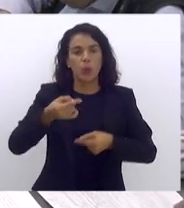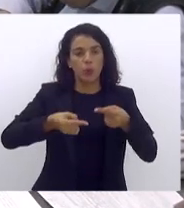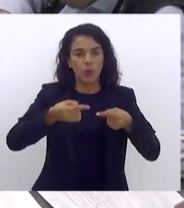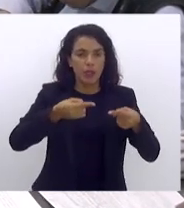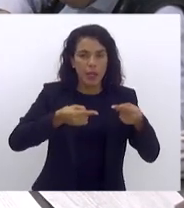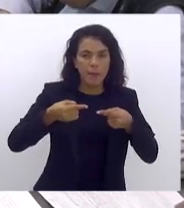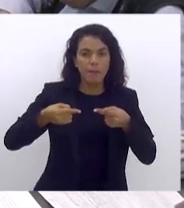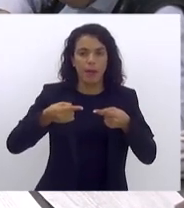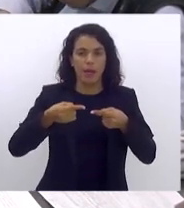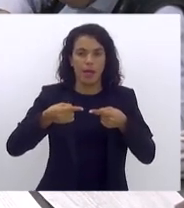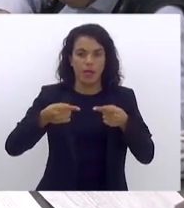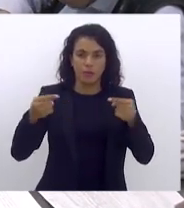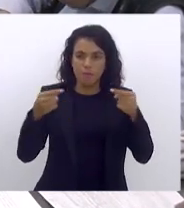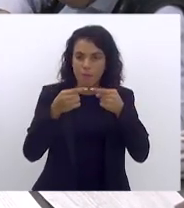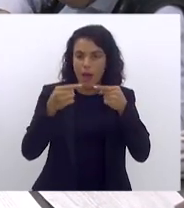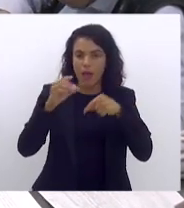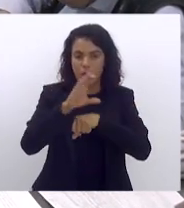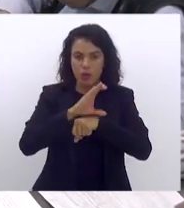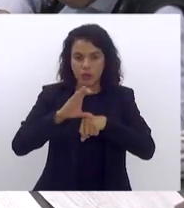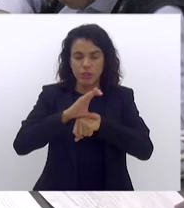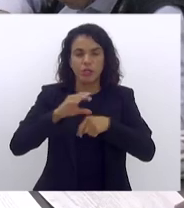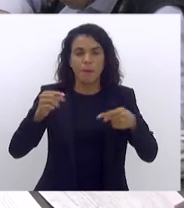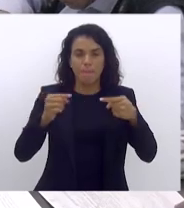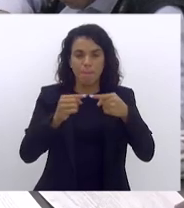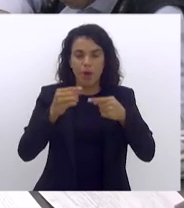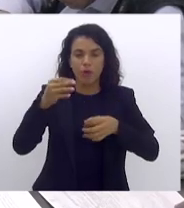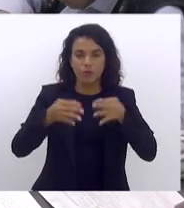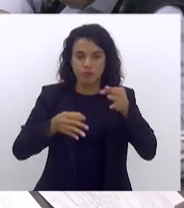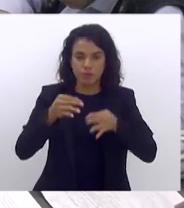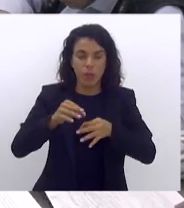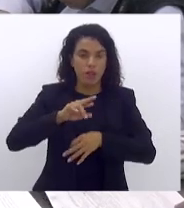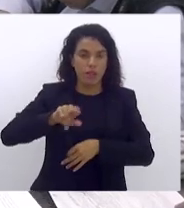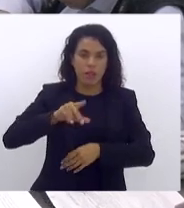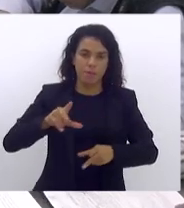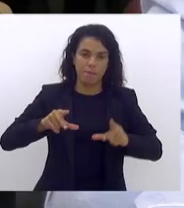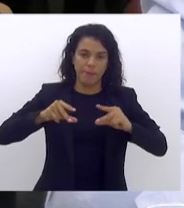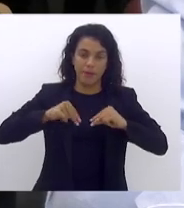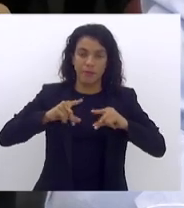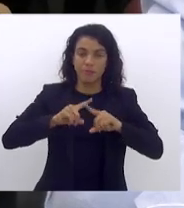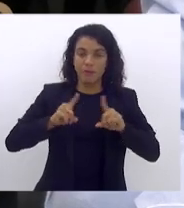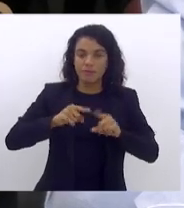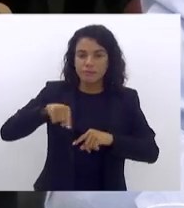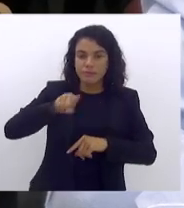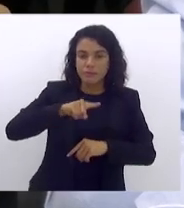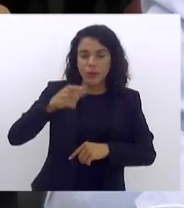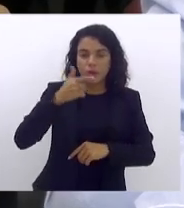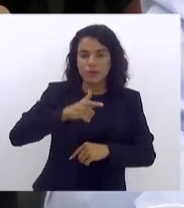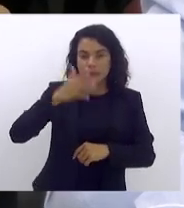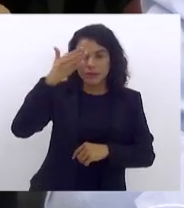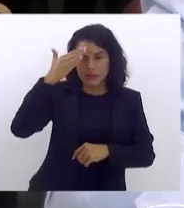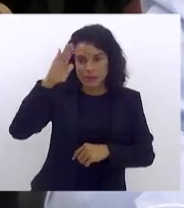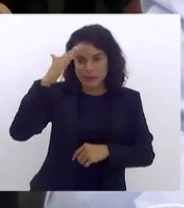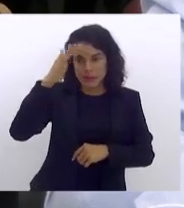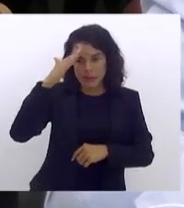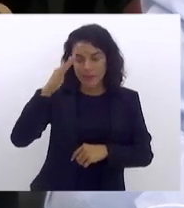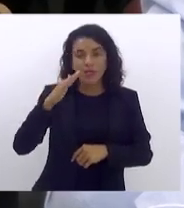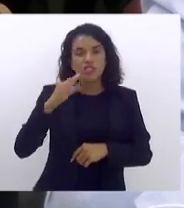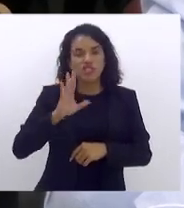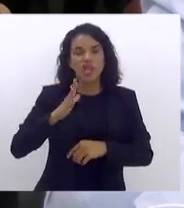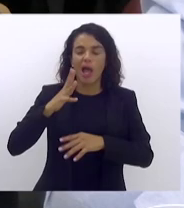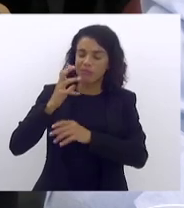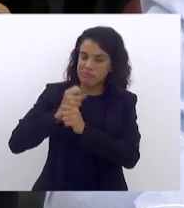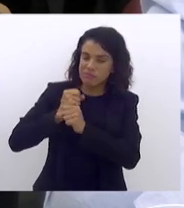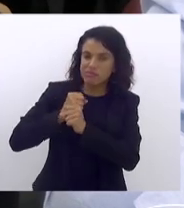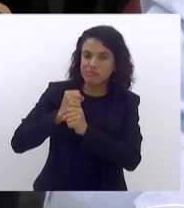debate de constitucionalidade, de juridicidade, não de mérito, mas para que todos tenham um entendimento, a gente vem construindo essa